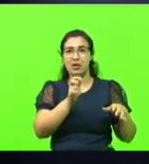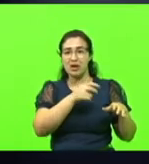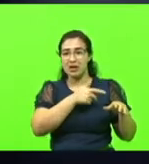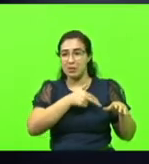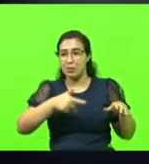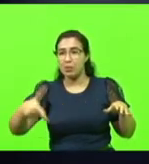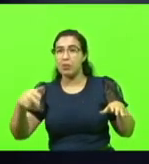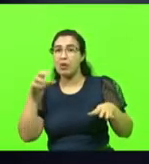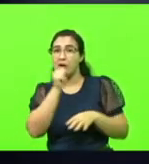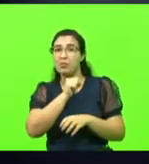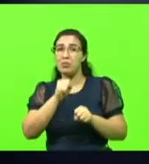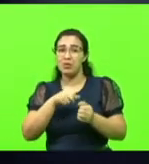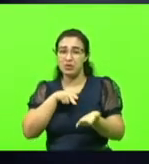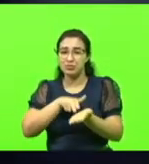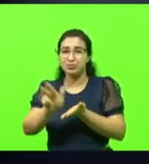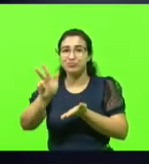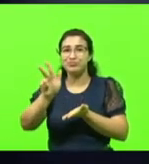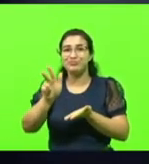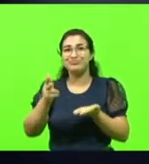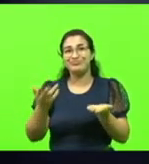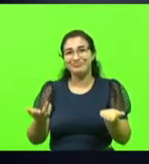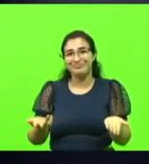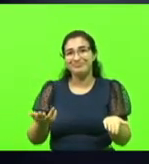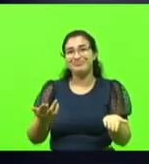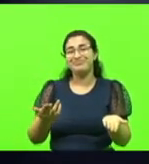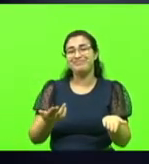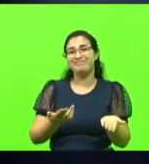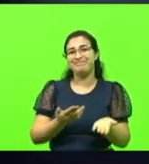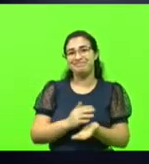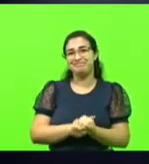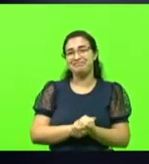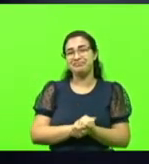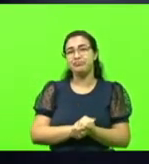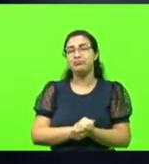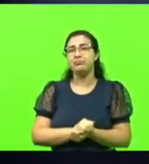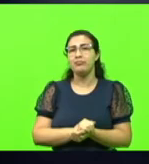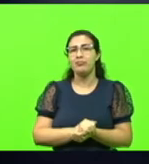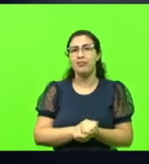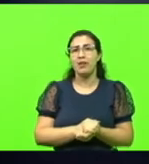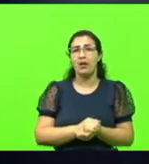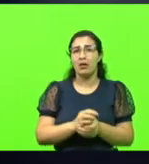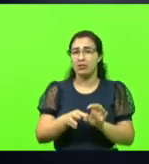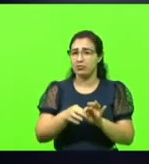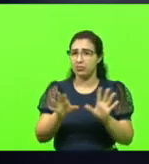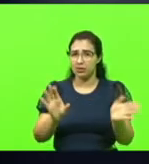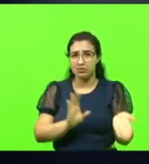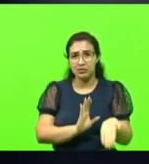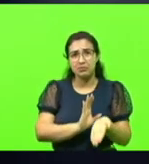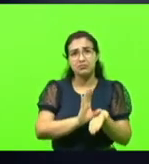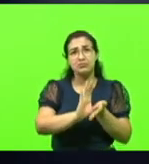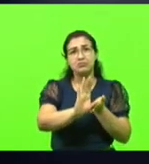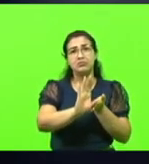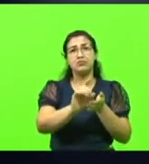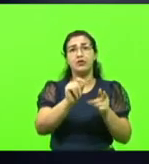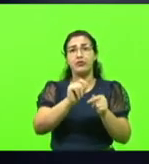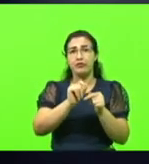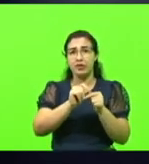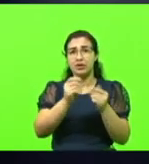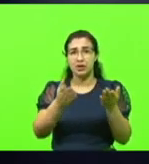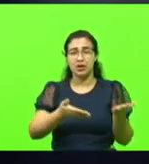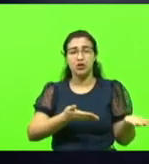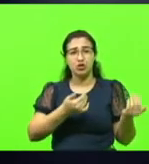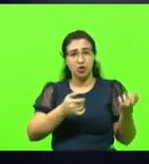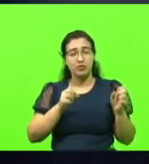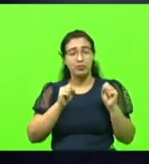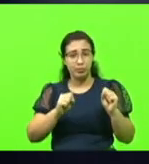acabam caindo. E aí eu fiz a destinação deste recurso para que esse jovem